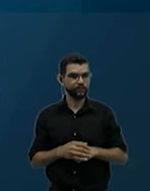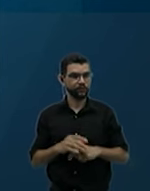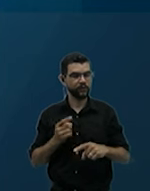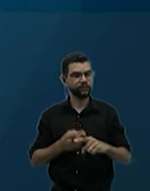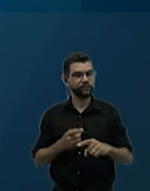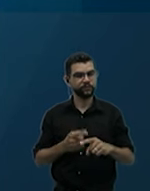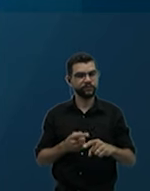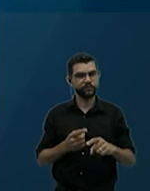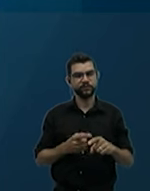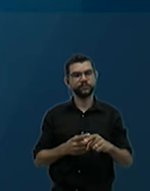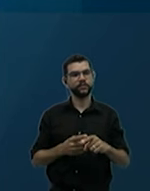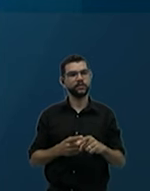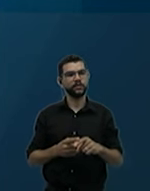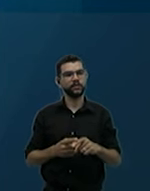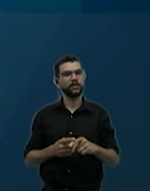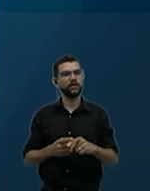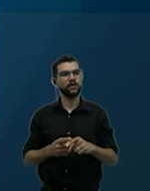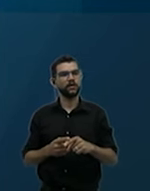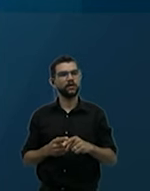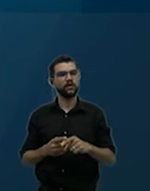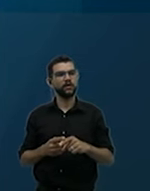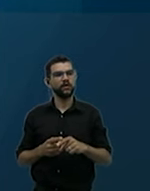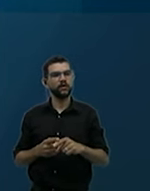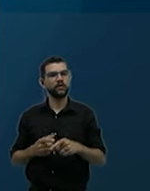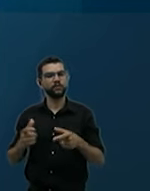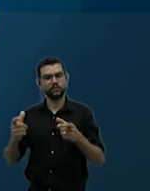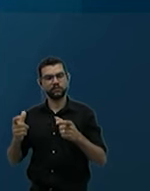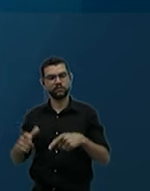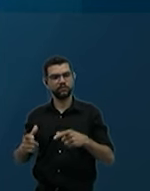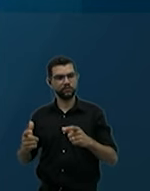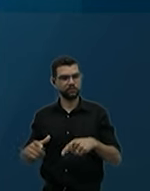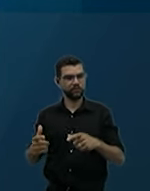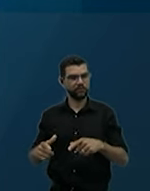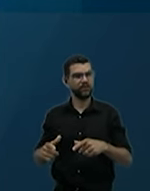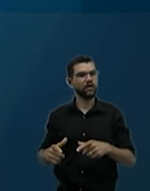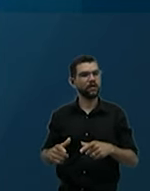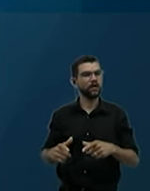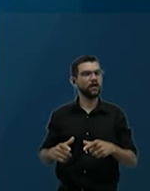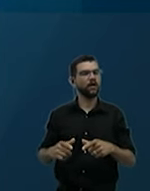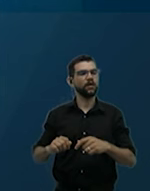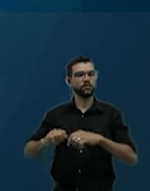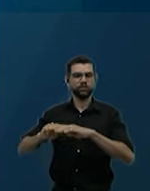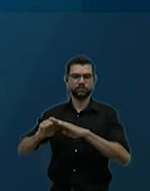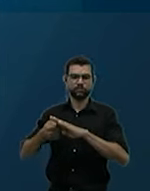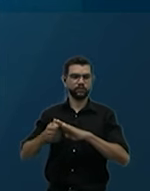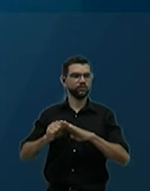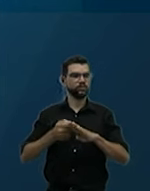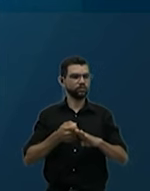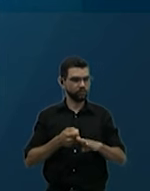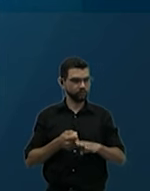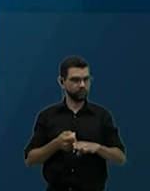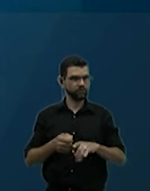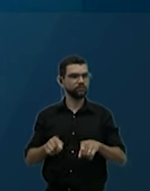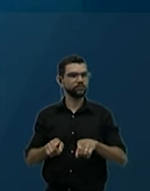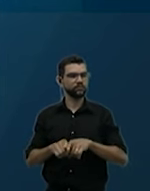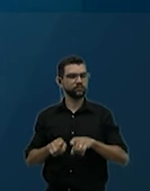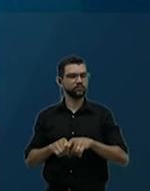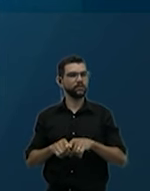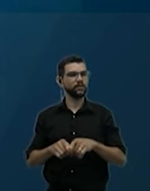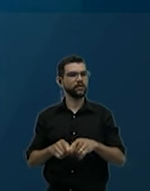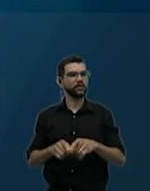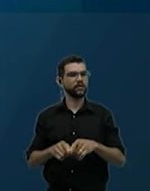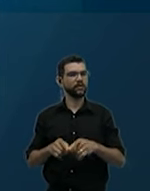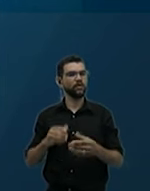agências, nós tivemos a digitalização do serviço público por meio dos aplicativos, nós temos